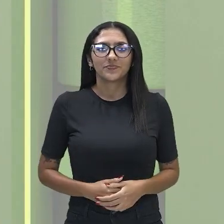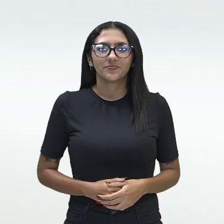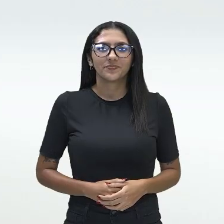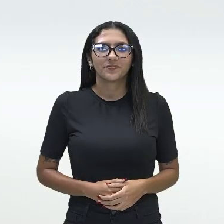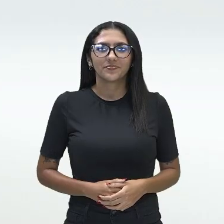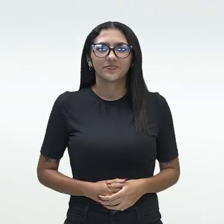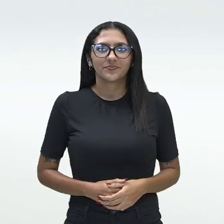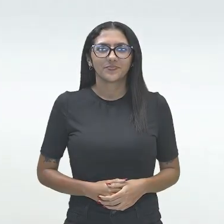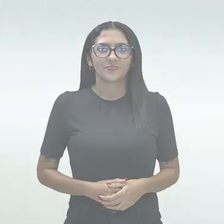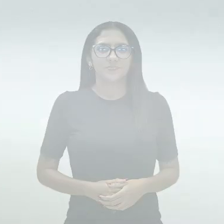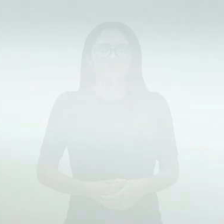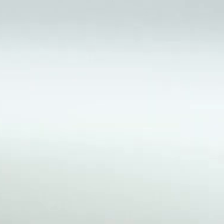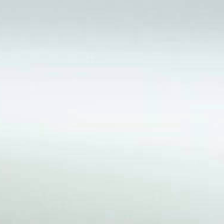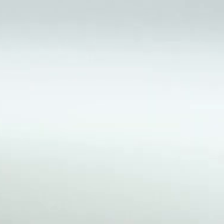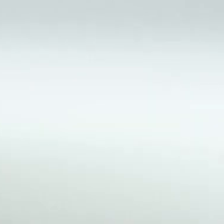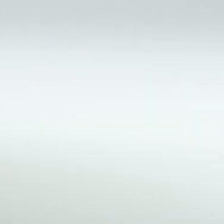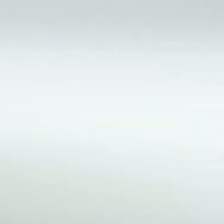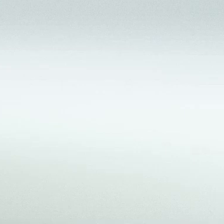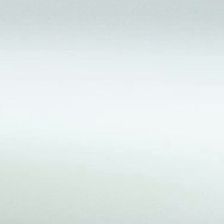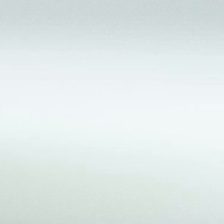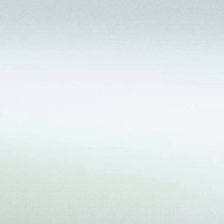revisão.